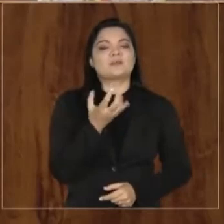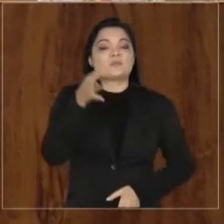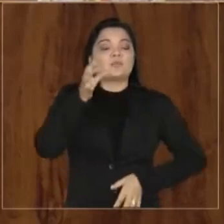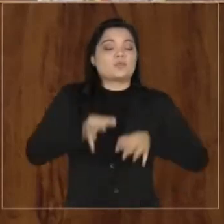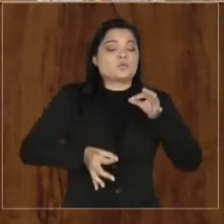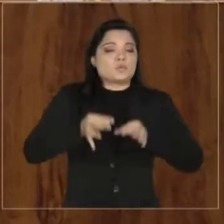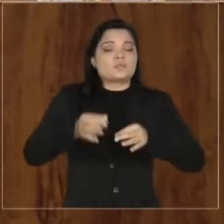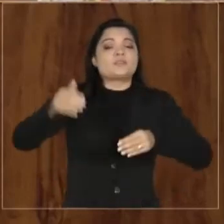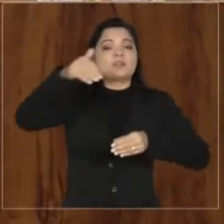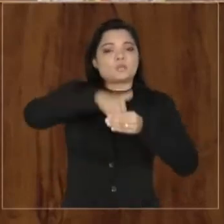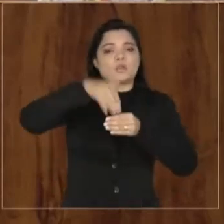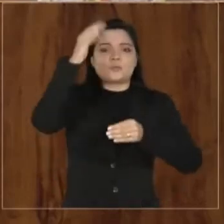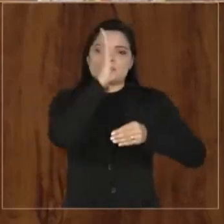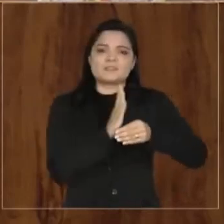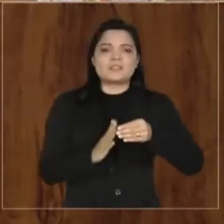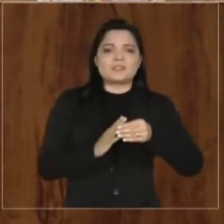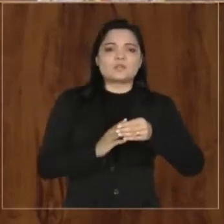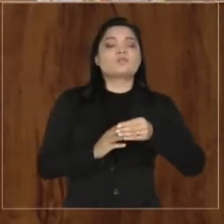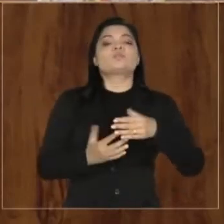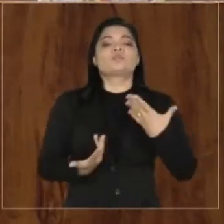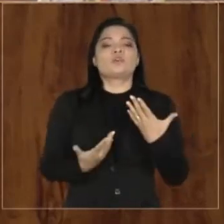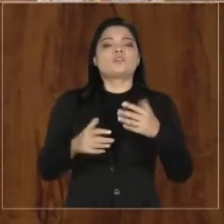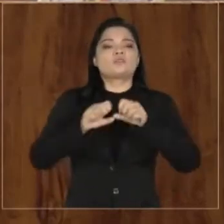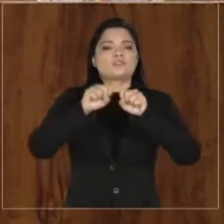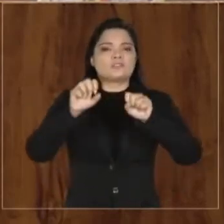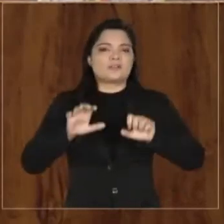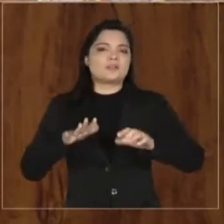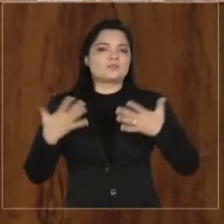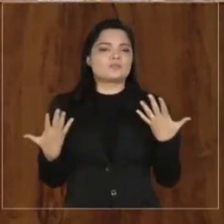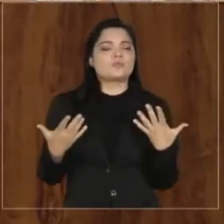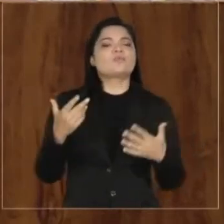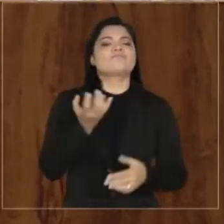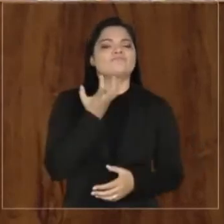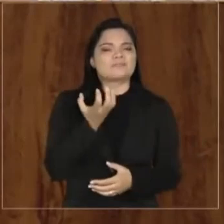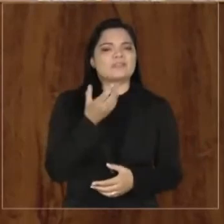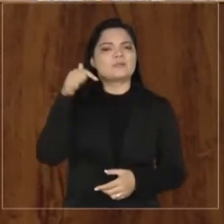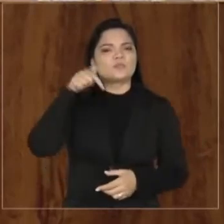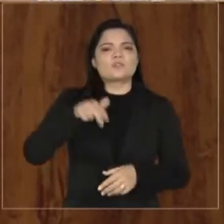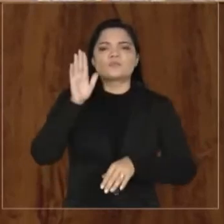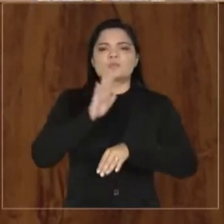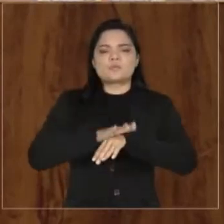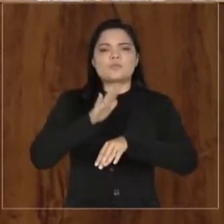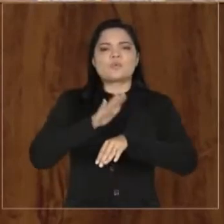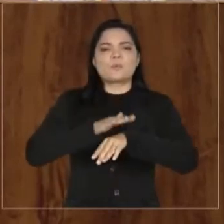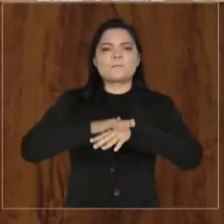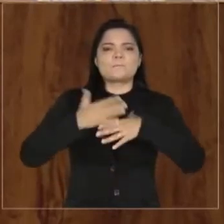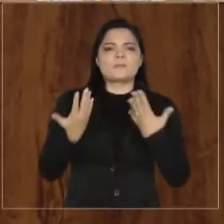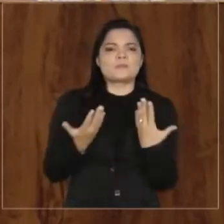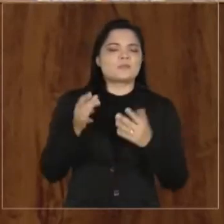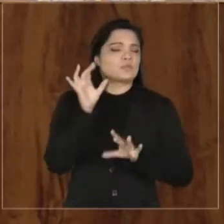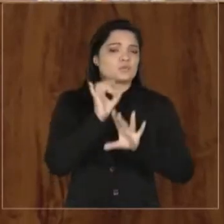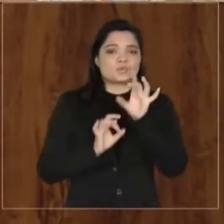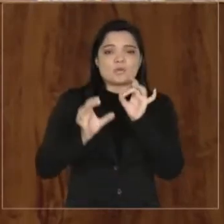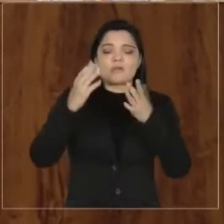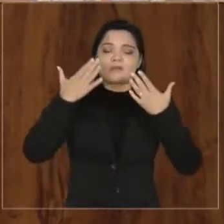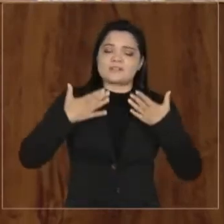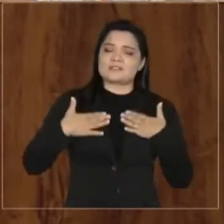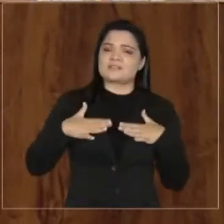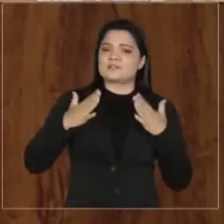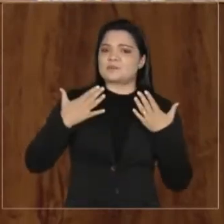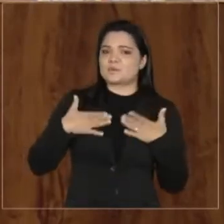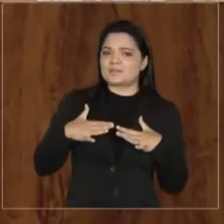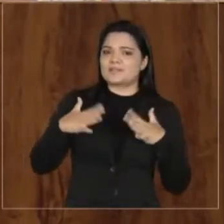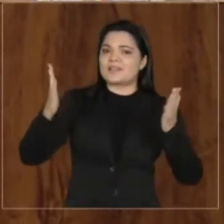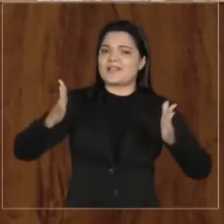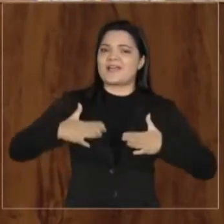Justiça Eleitoral Brasileira, nós do Judiciário Brasileiro, queremos muito que este seja um momento apenas isso, de tranquilidade